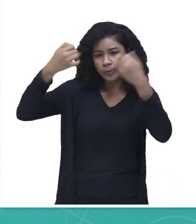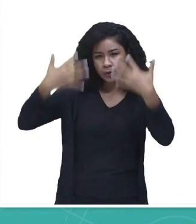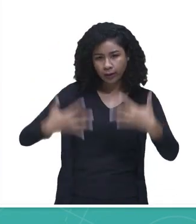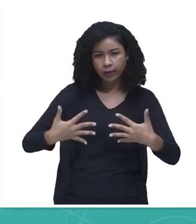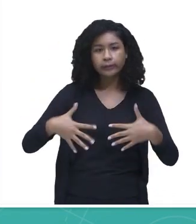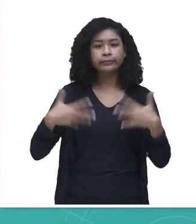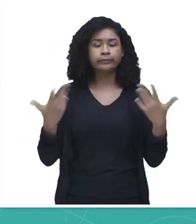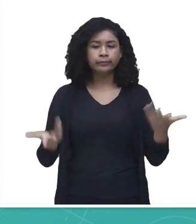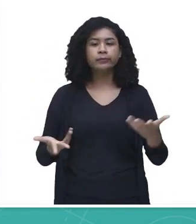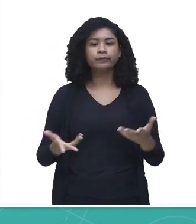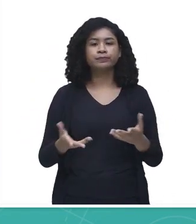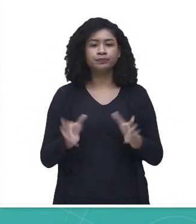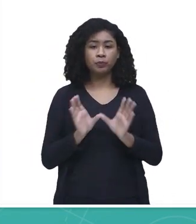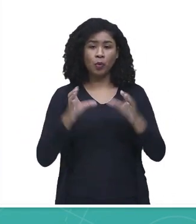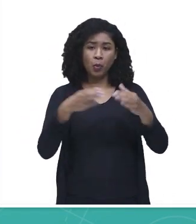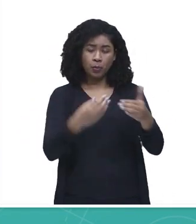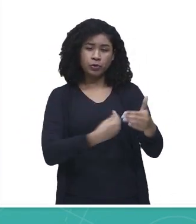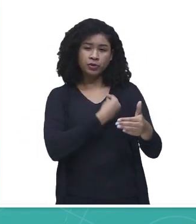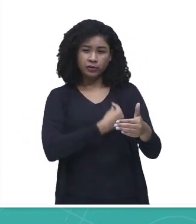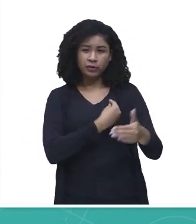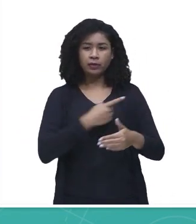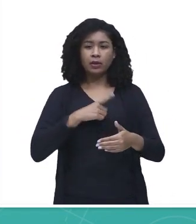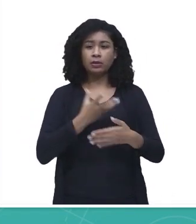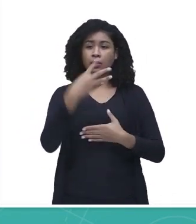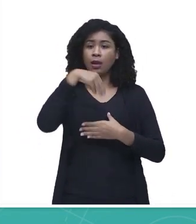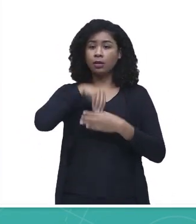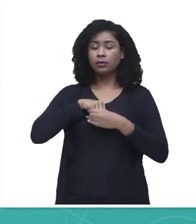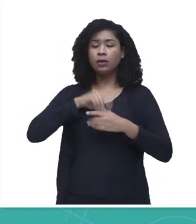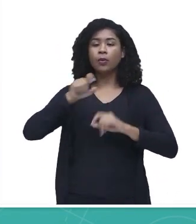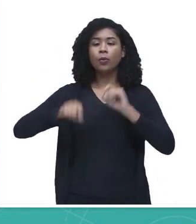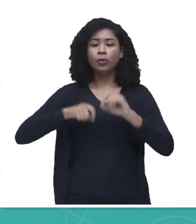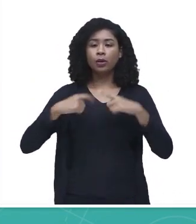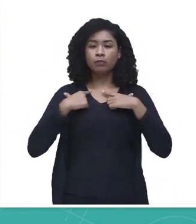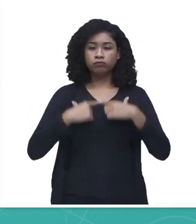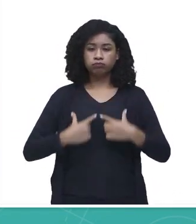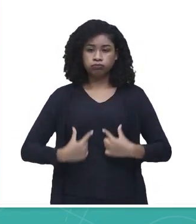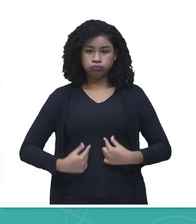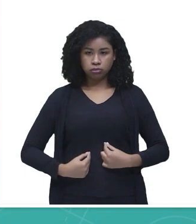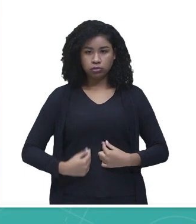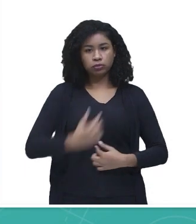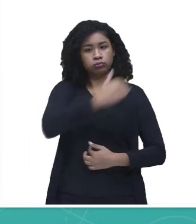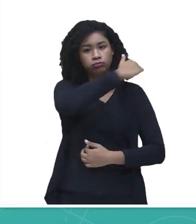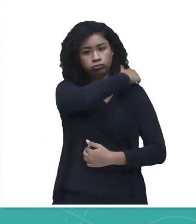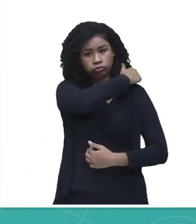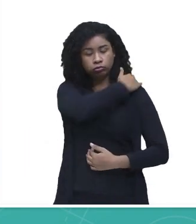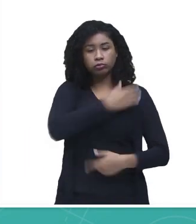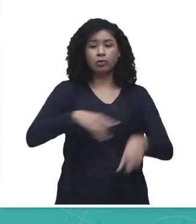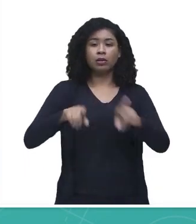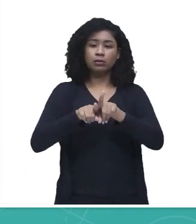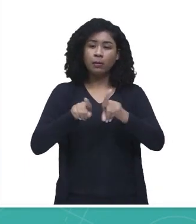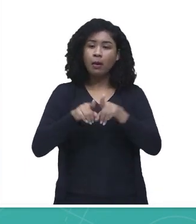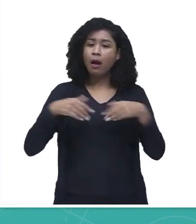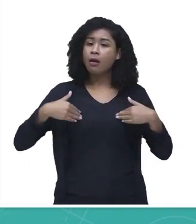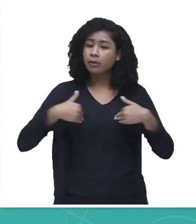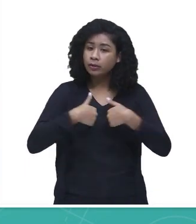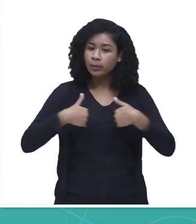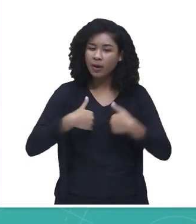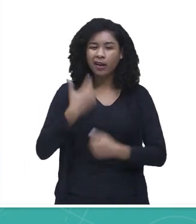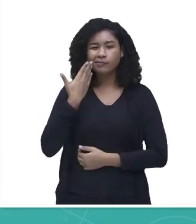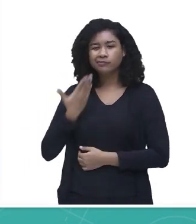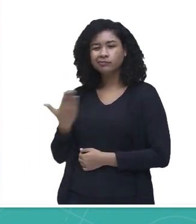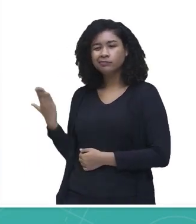vivos têm pulmões, assim como os outros animais, né? Então, a gente observa aí o gato, né? A gente vê a